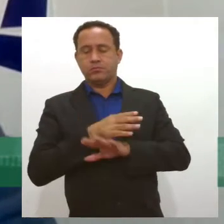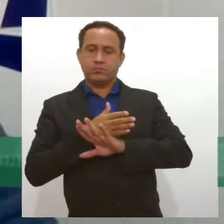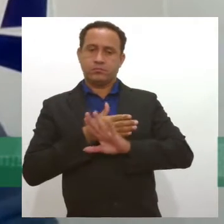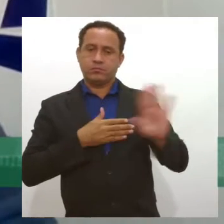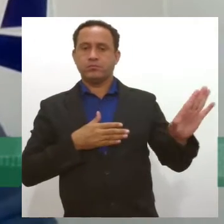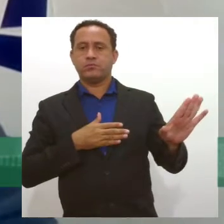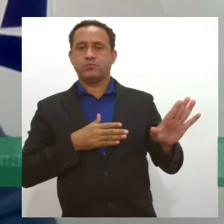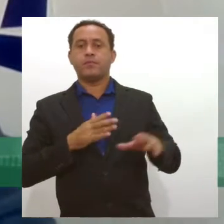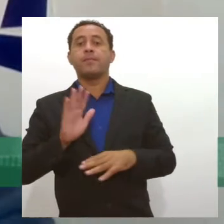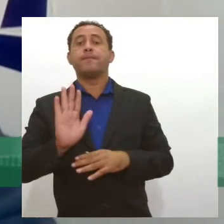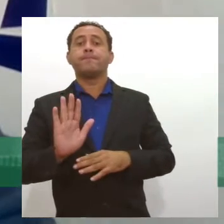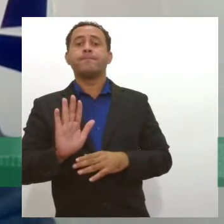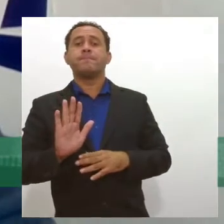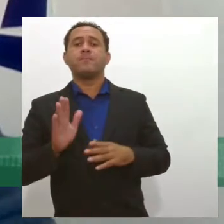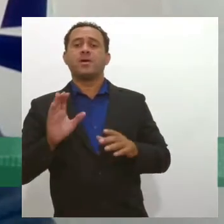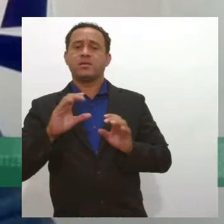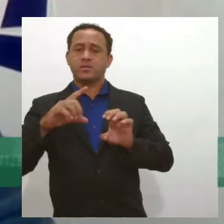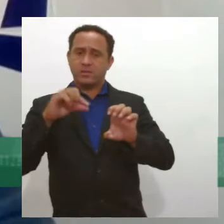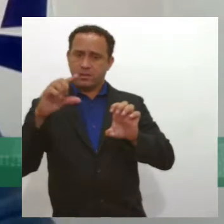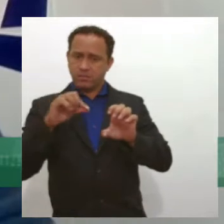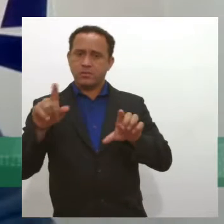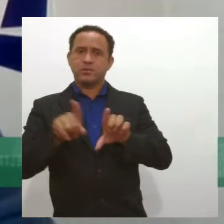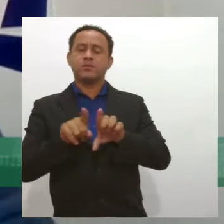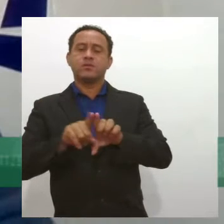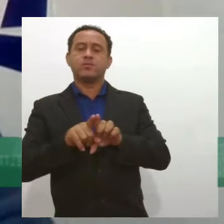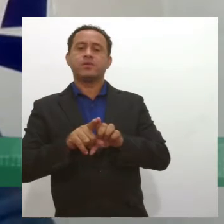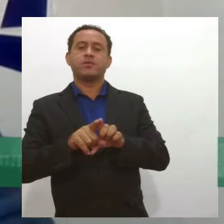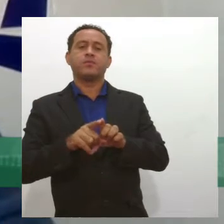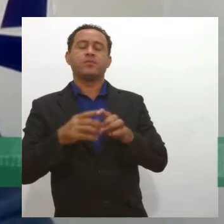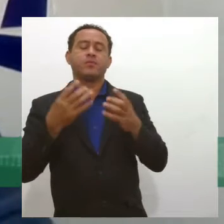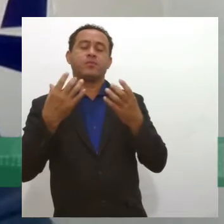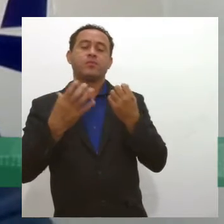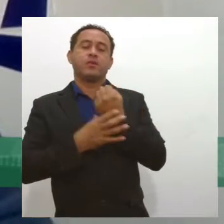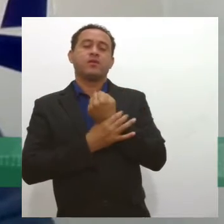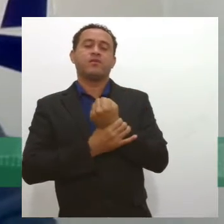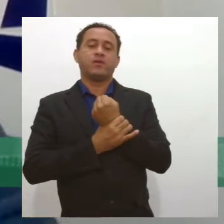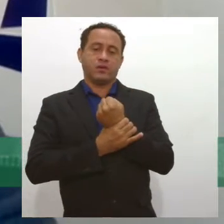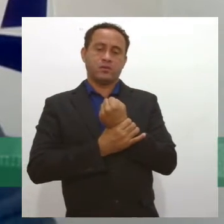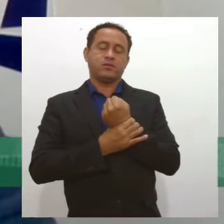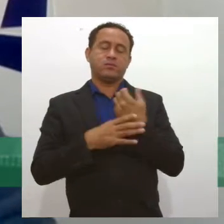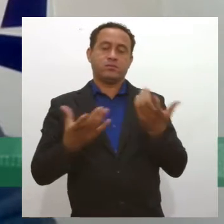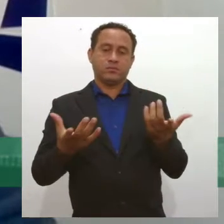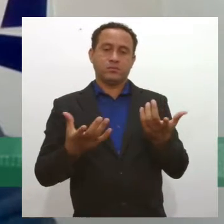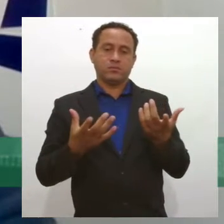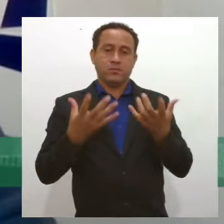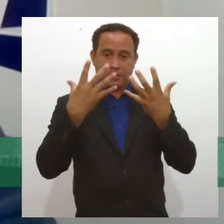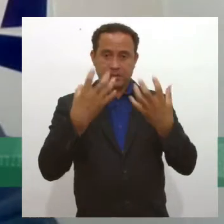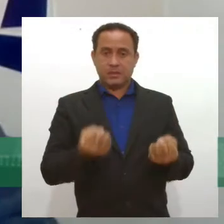verdade, ele é um investidor. Por que ele vai assumir esse risco? Se o objetivo dele